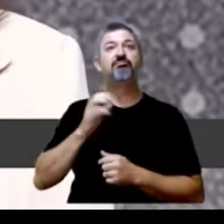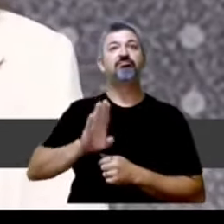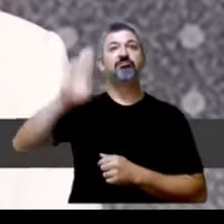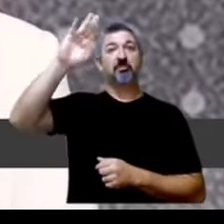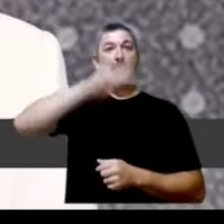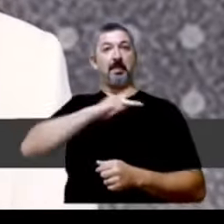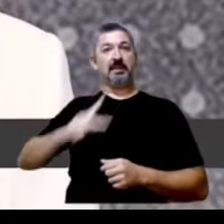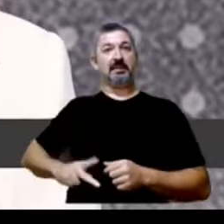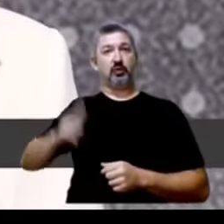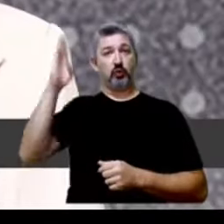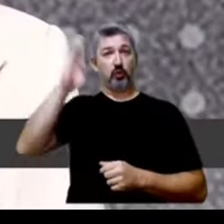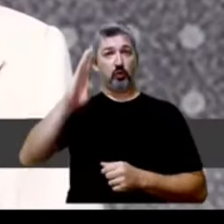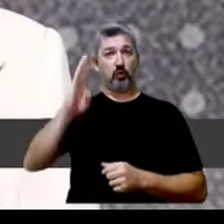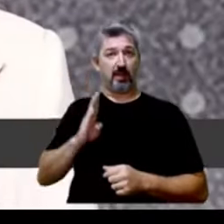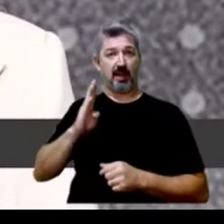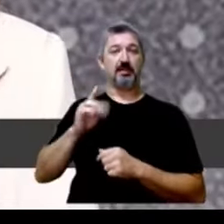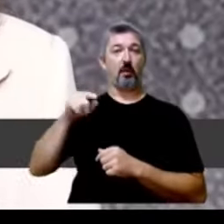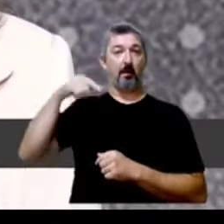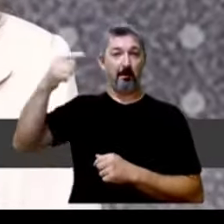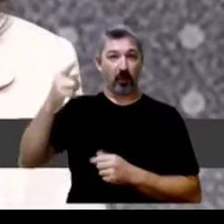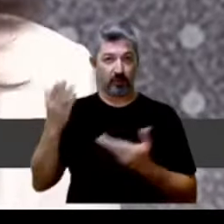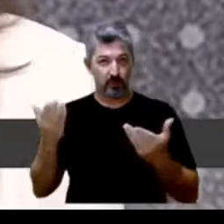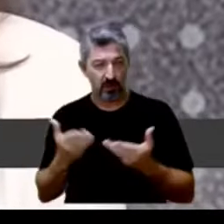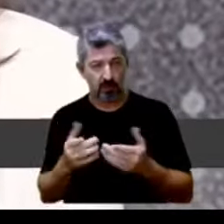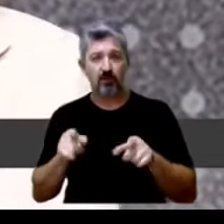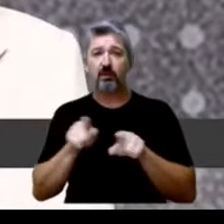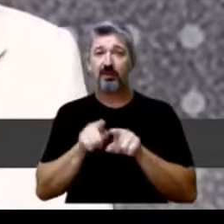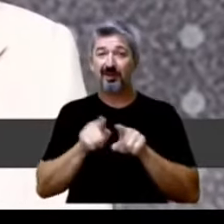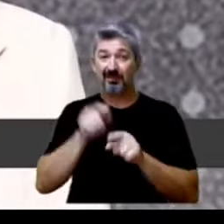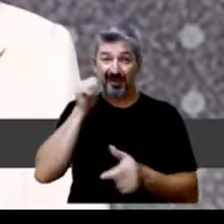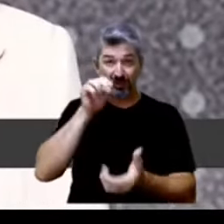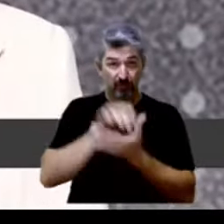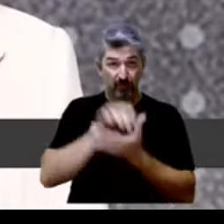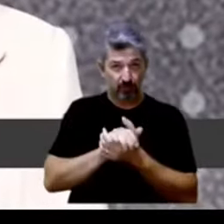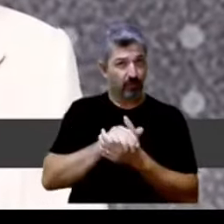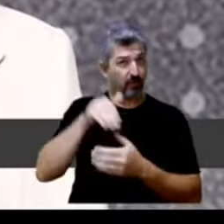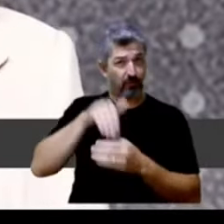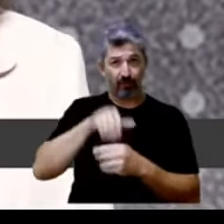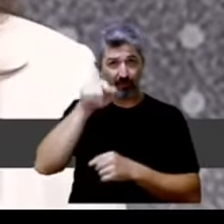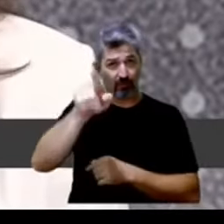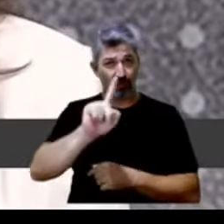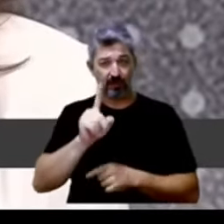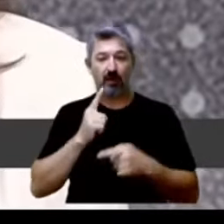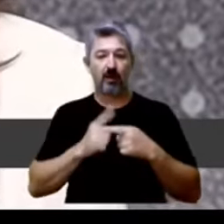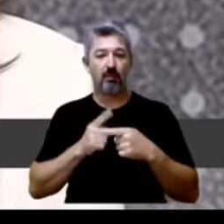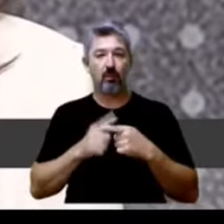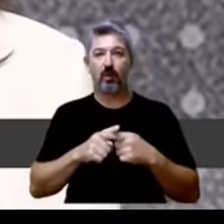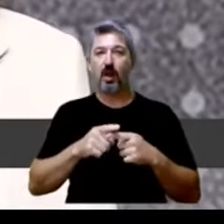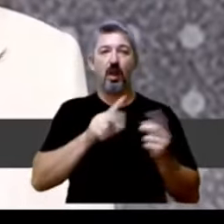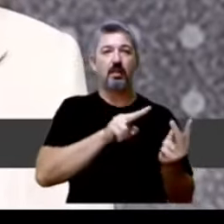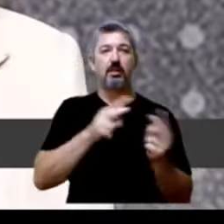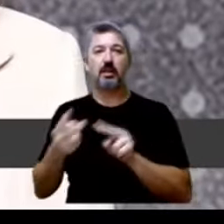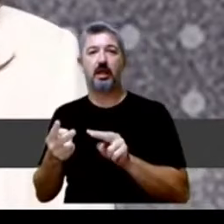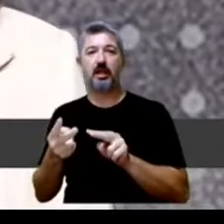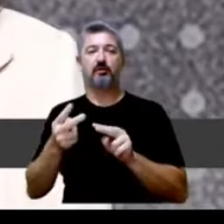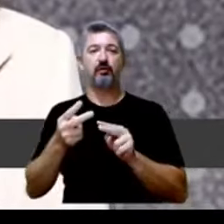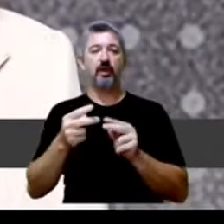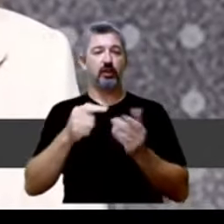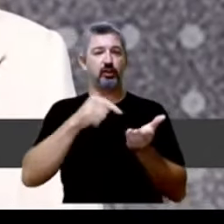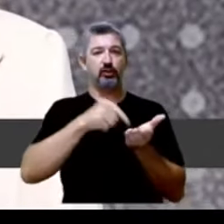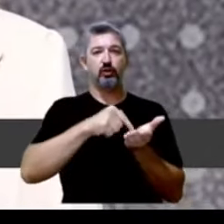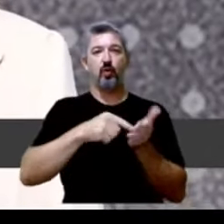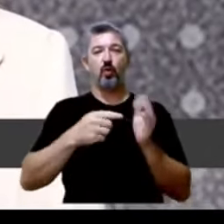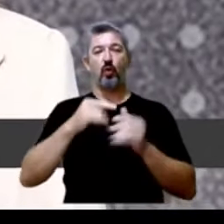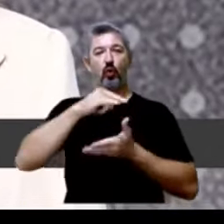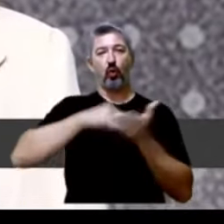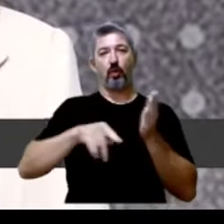República nas próximas eleições. E nem a sua esposa vai votar no senhor, porque ela não transferiu o título para a capital paulista. Por que